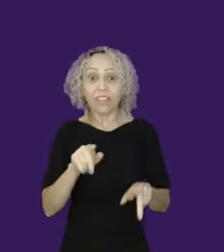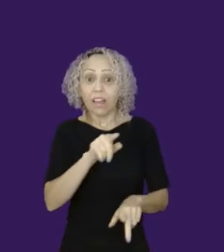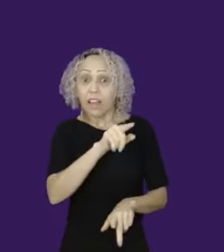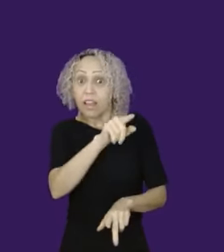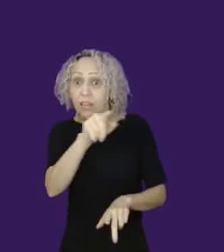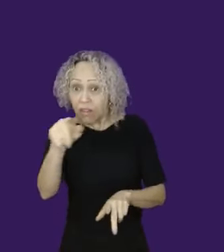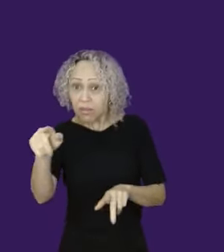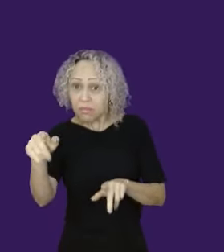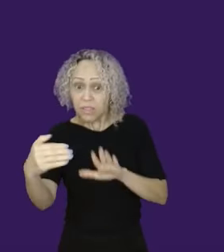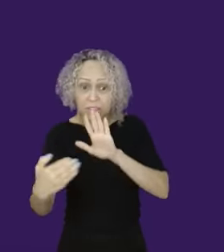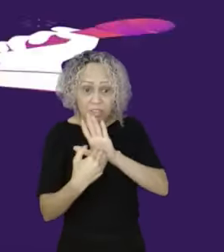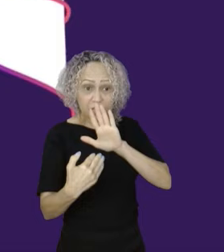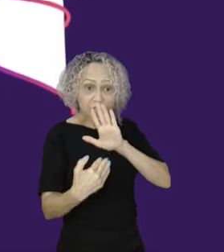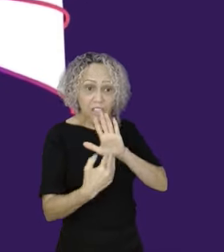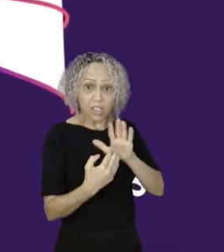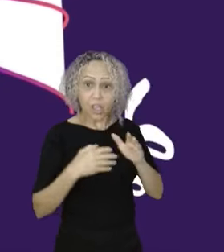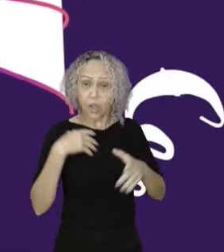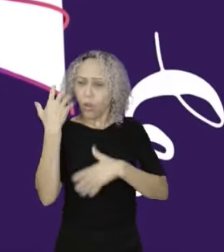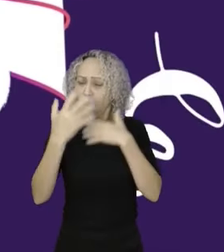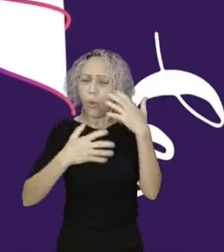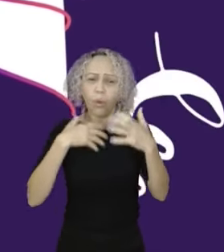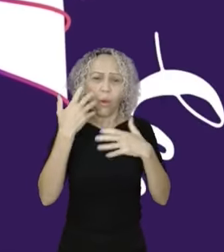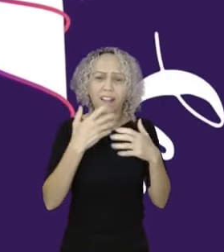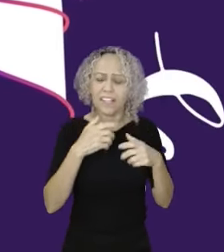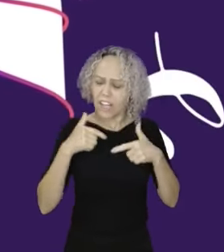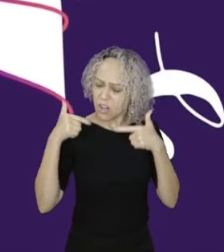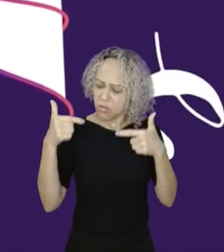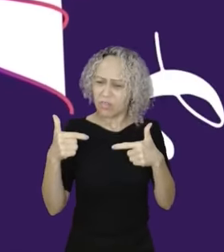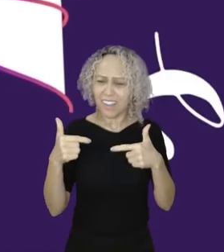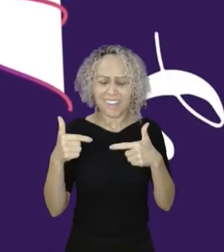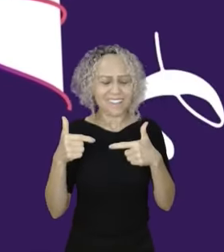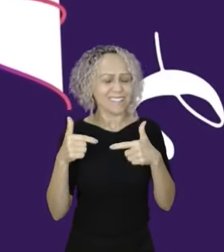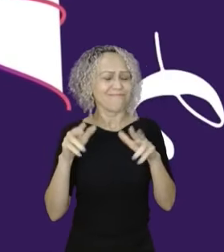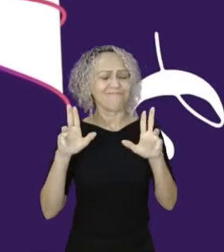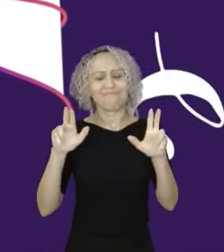Ninguém vai me impedir de cantar e lutar